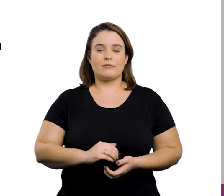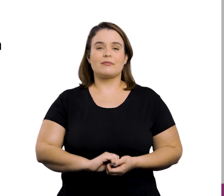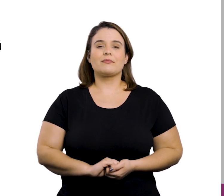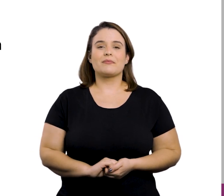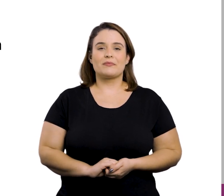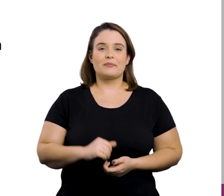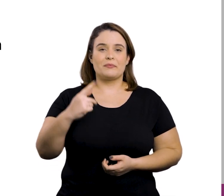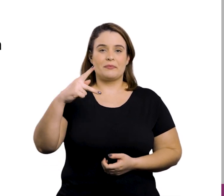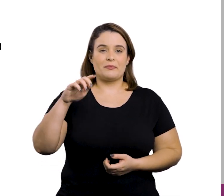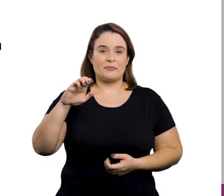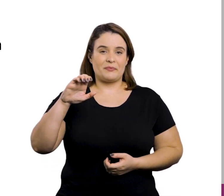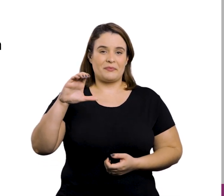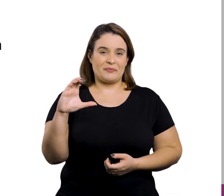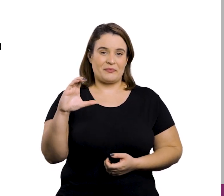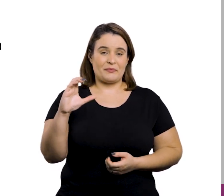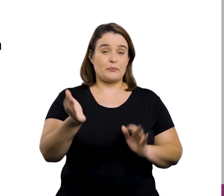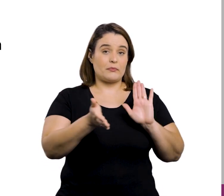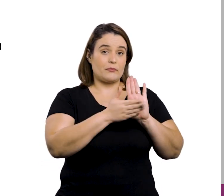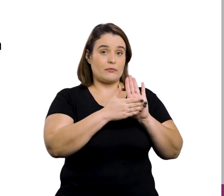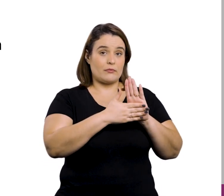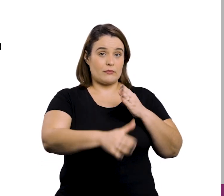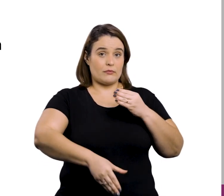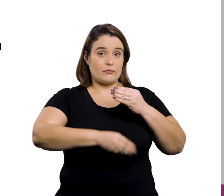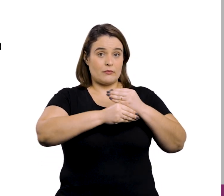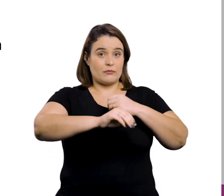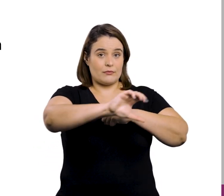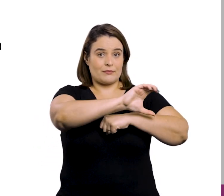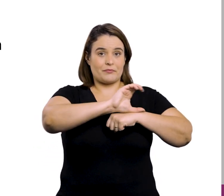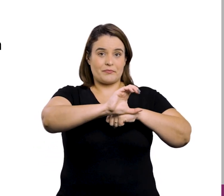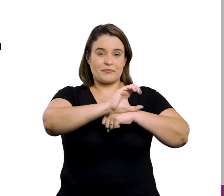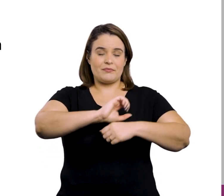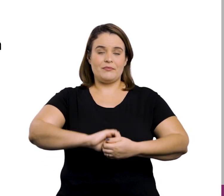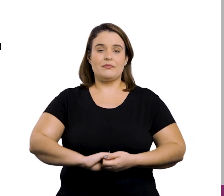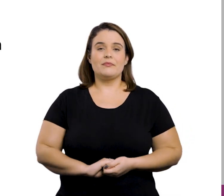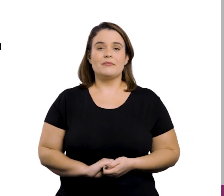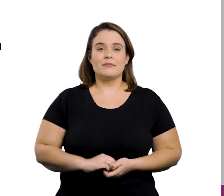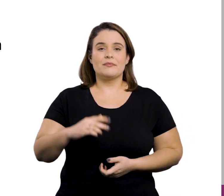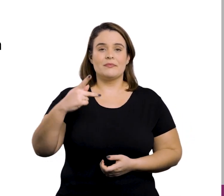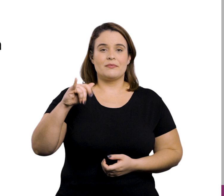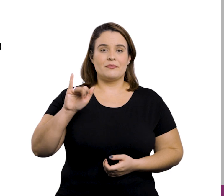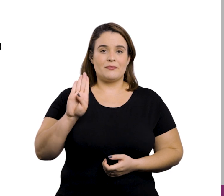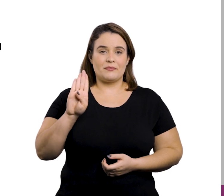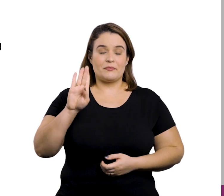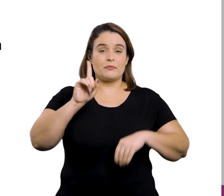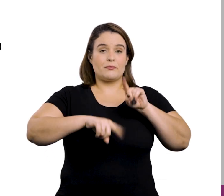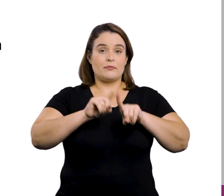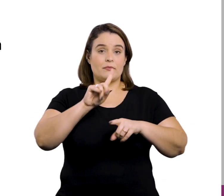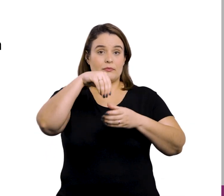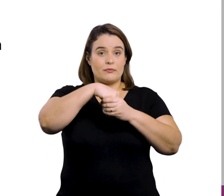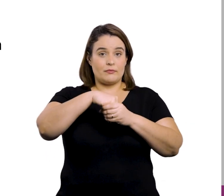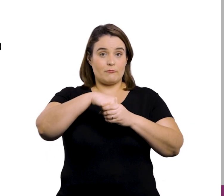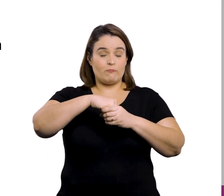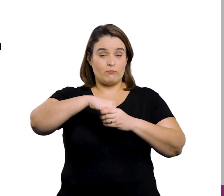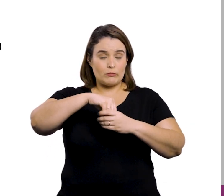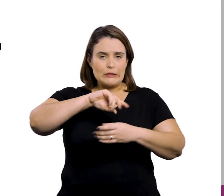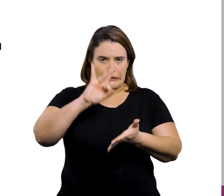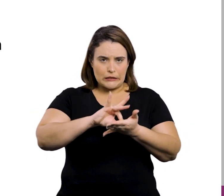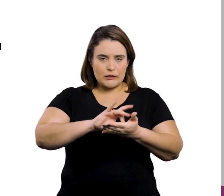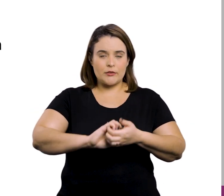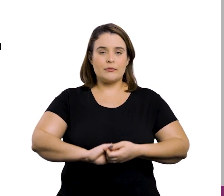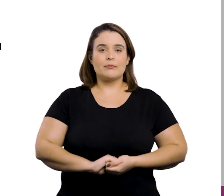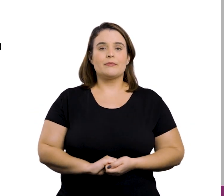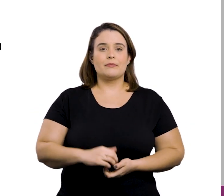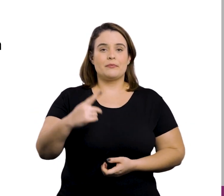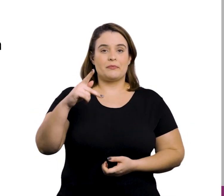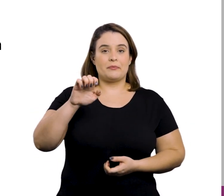– Organização Não Governamental. PEC – Proposta de Emenda à Constituição. PIB